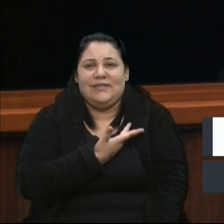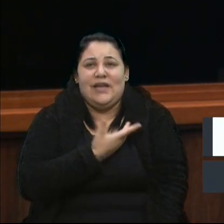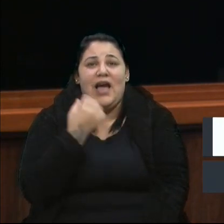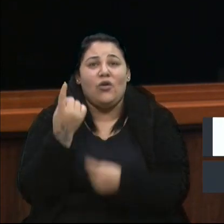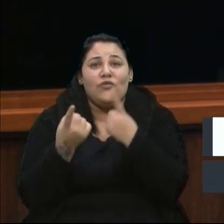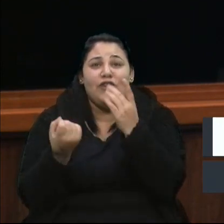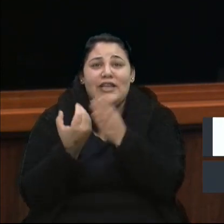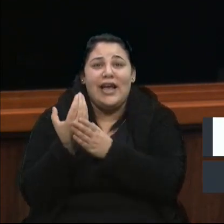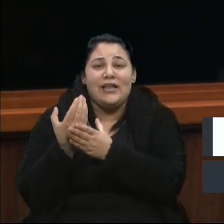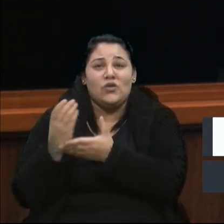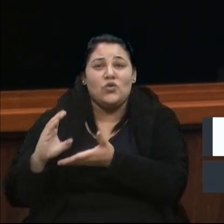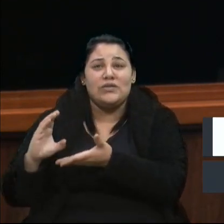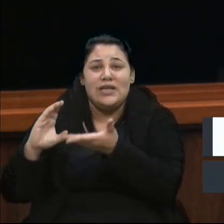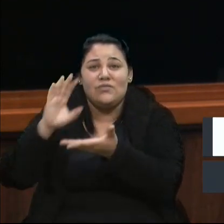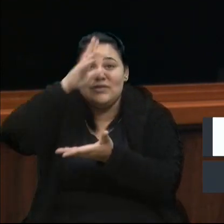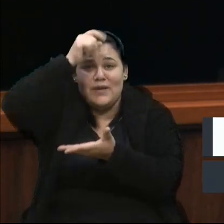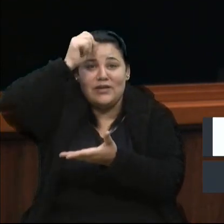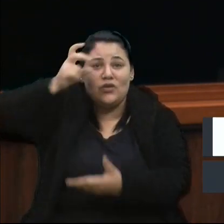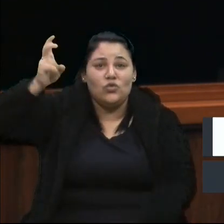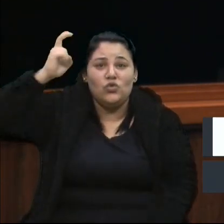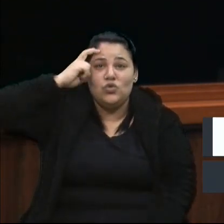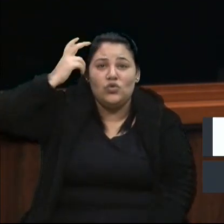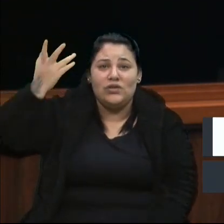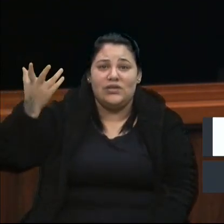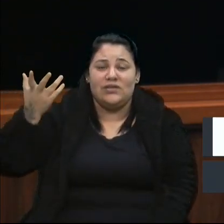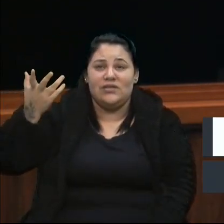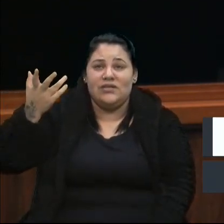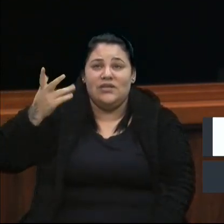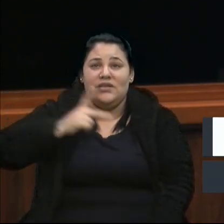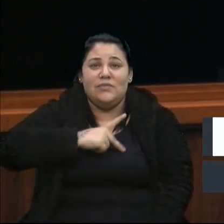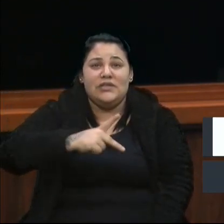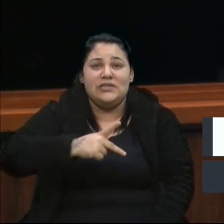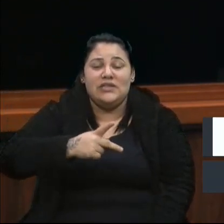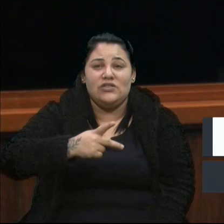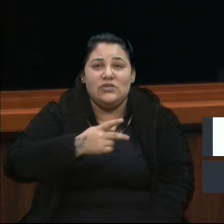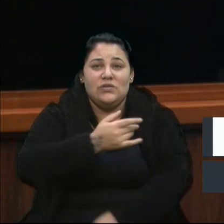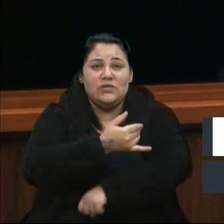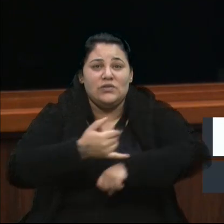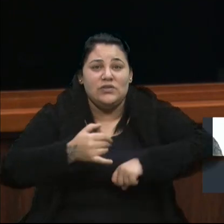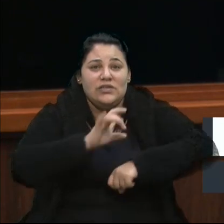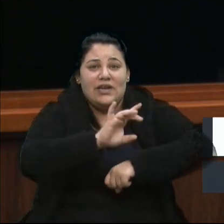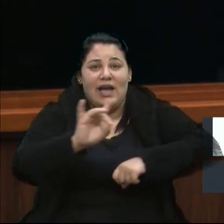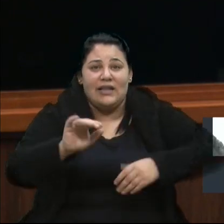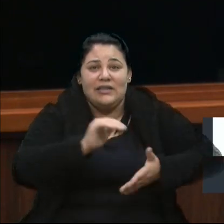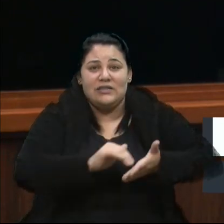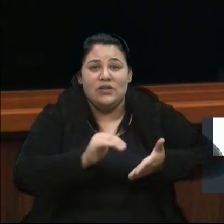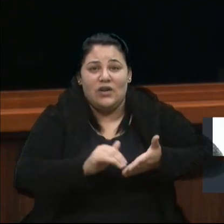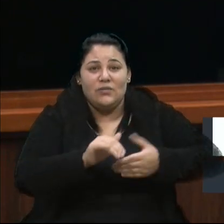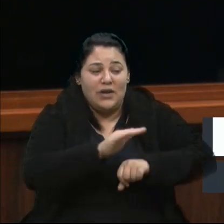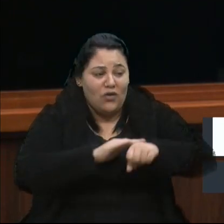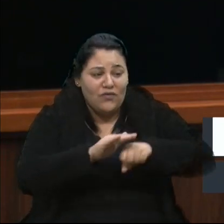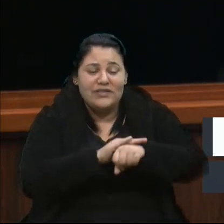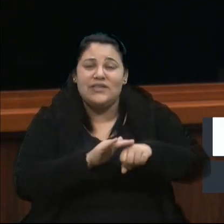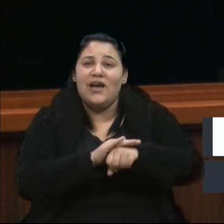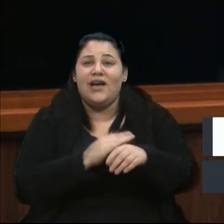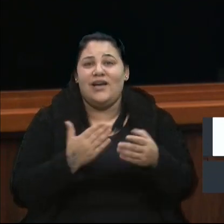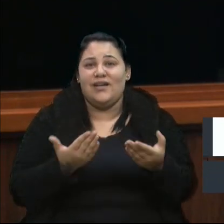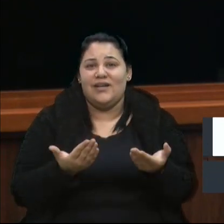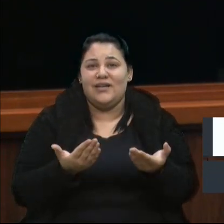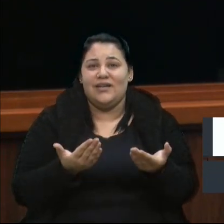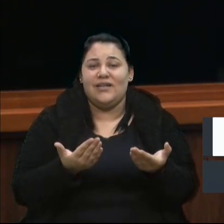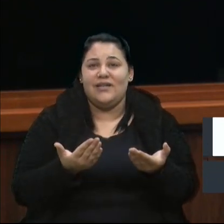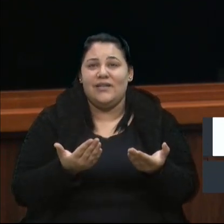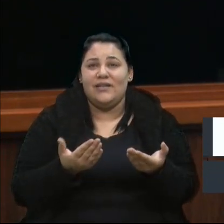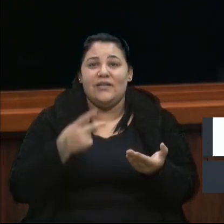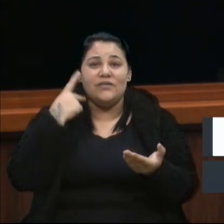Municipal da Cultura, sendo que a presidente passou aqui em quase todos gabinetes que ela encontrou para conversar com